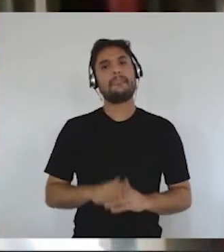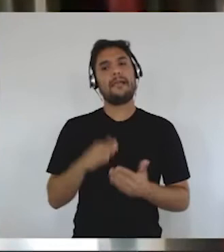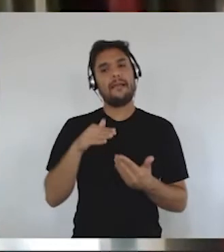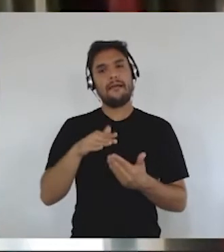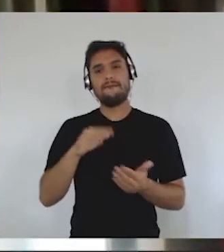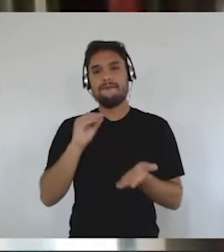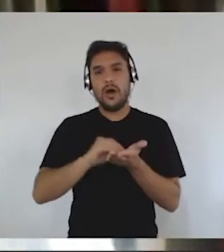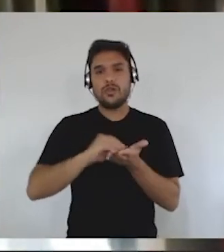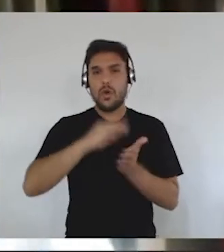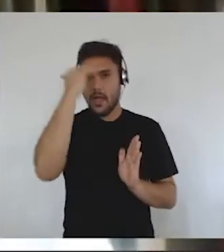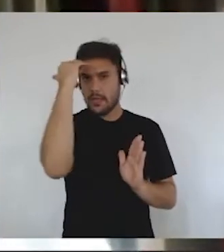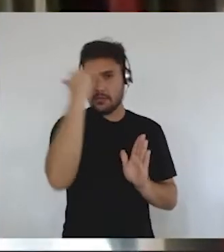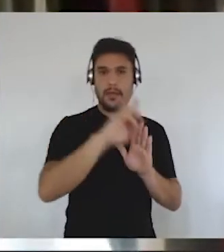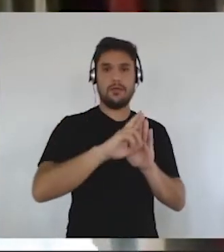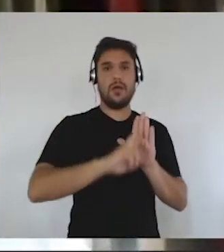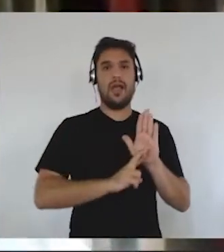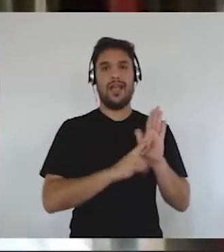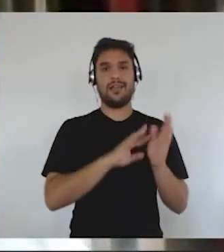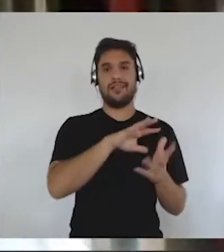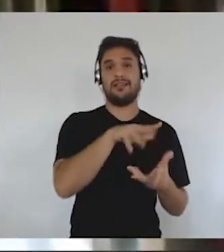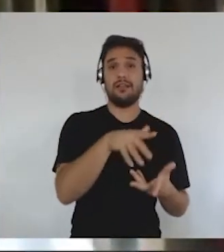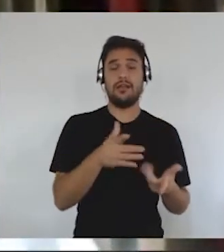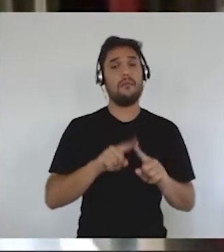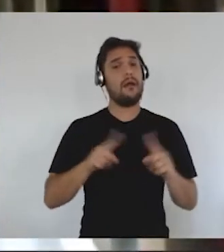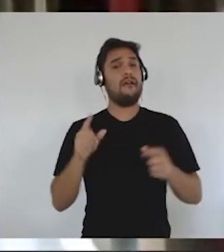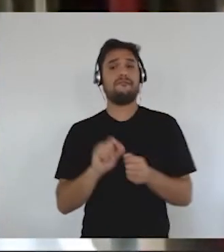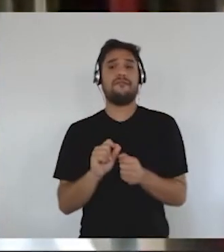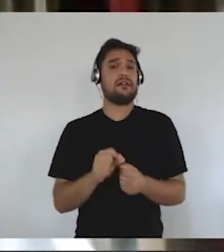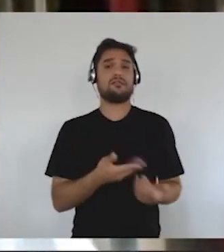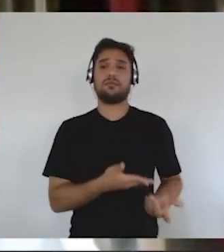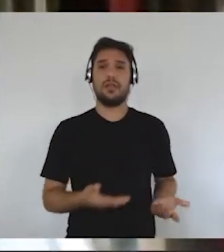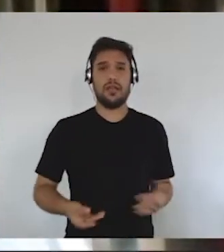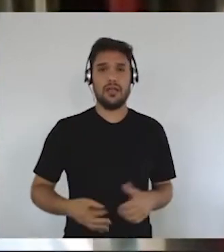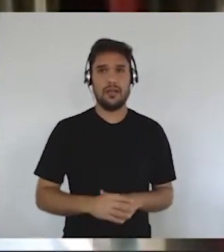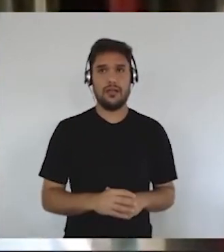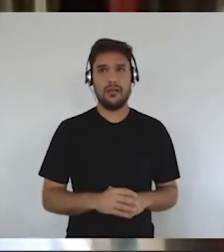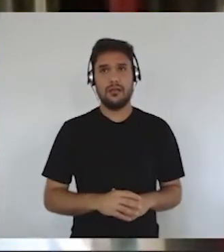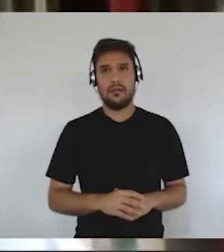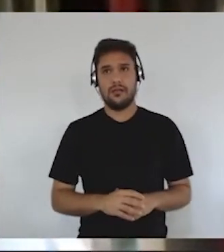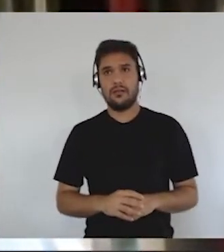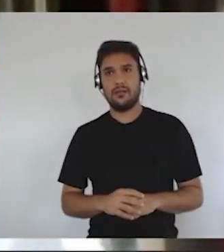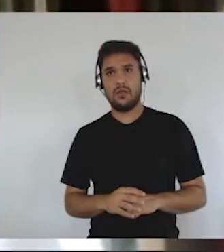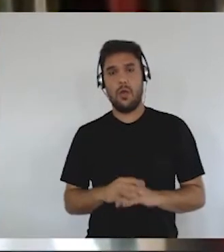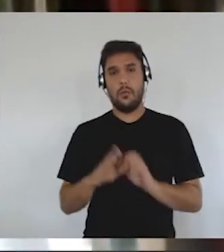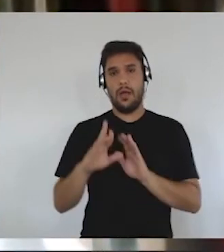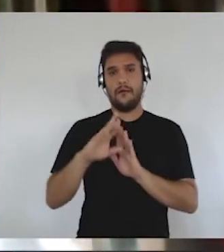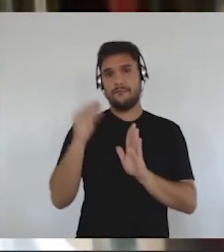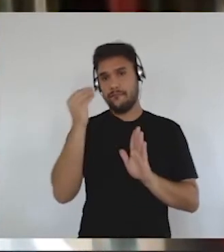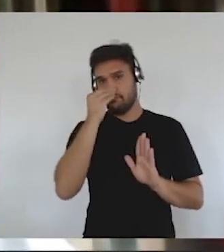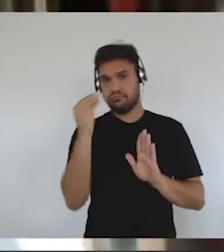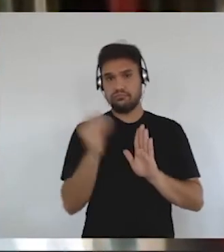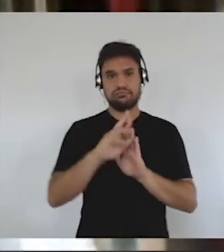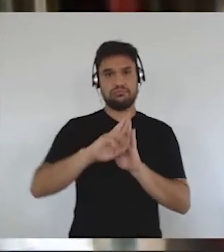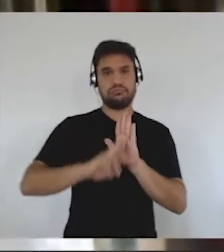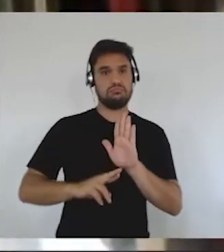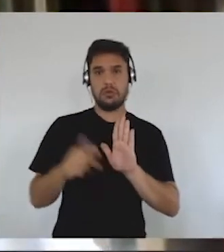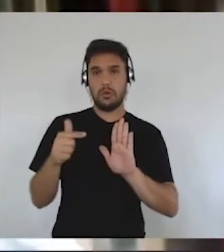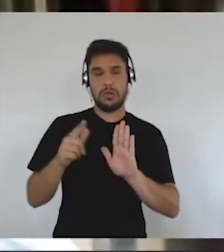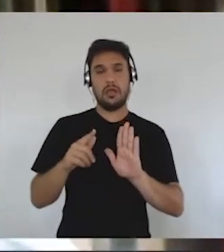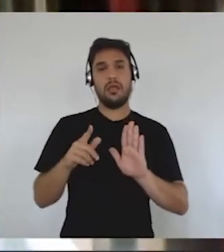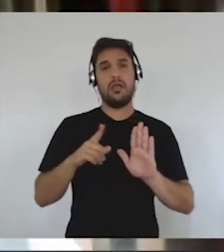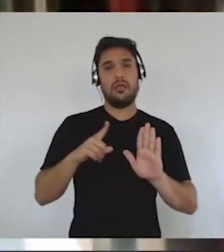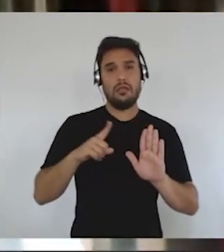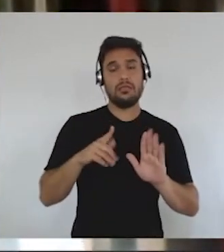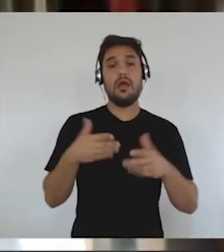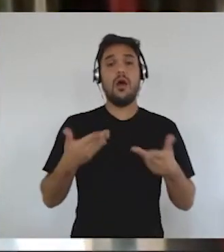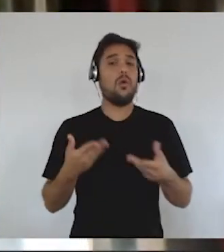da norma internacional. Bom, o que eu faço, então? Não há o descumprimento de uma norma internacional e qual a sanção para isso? Vamos,